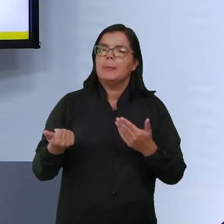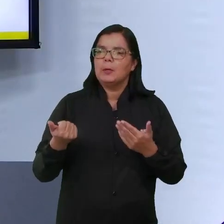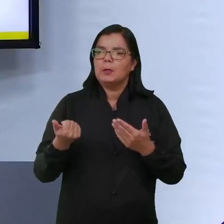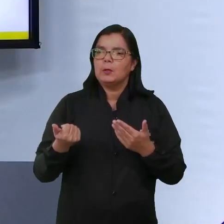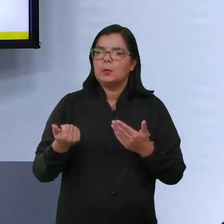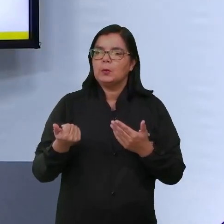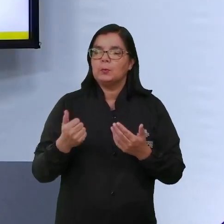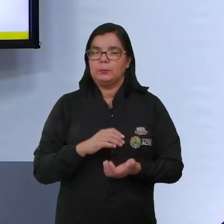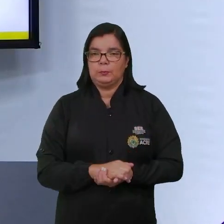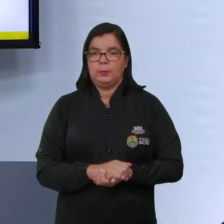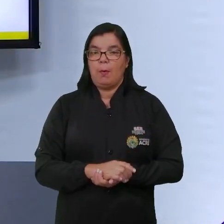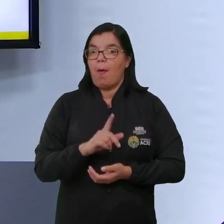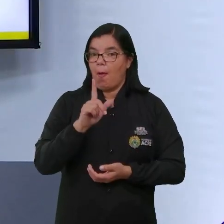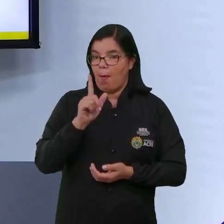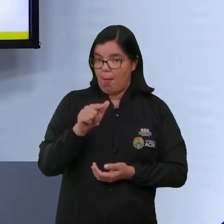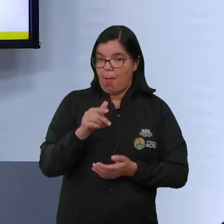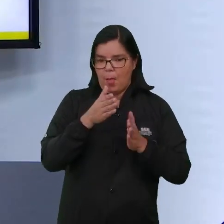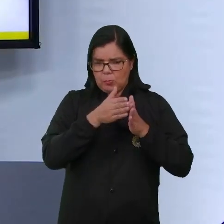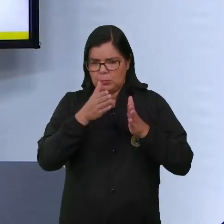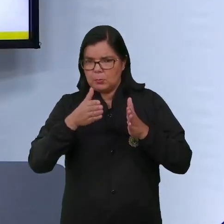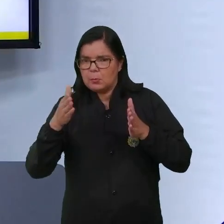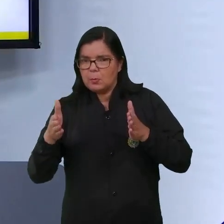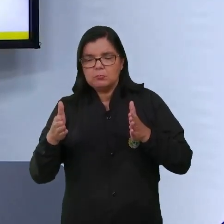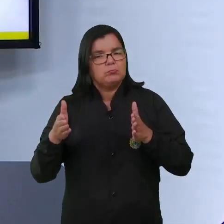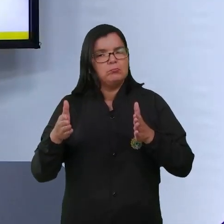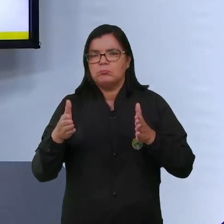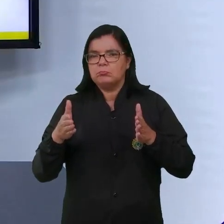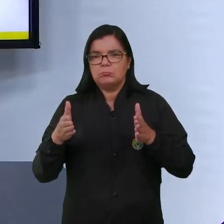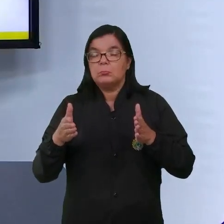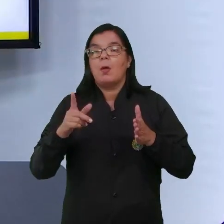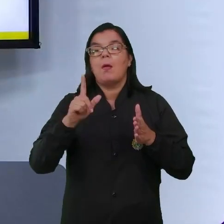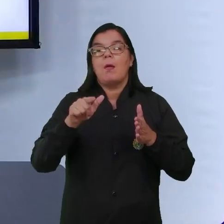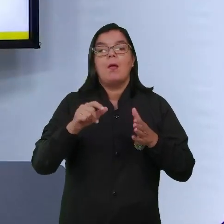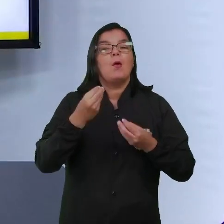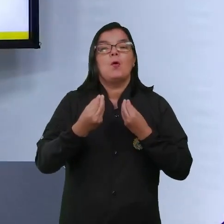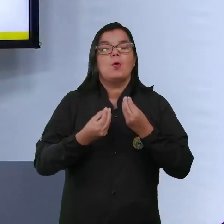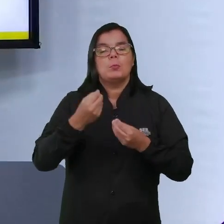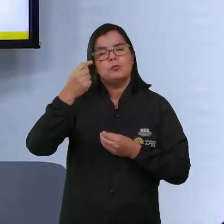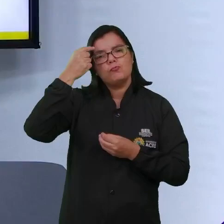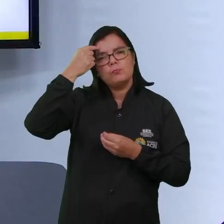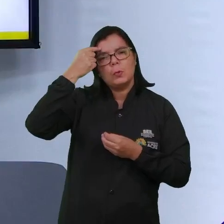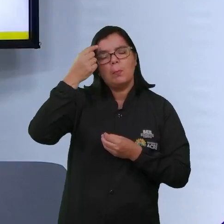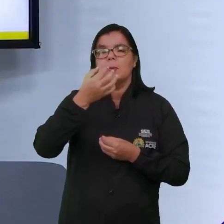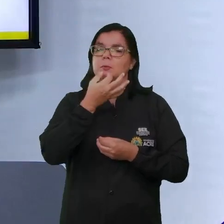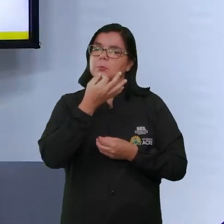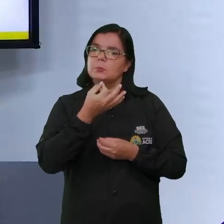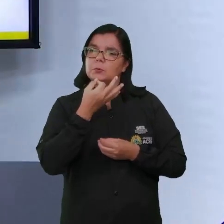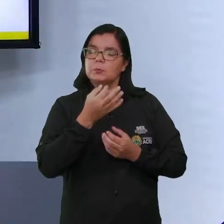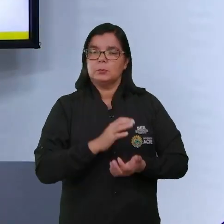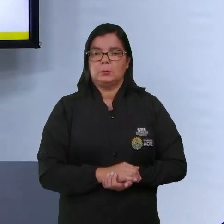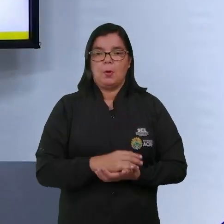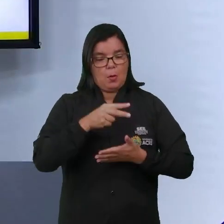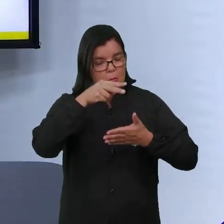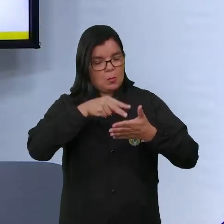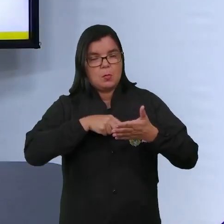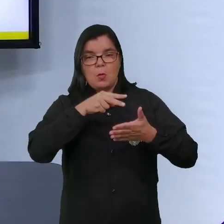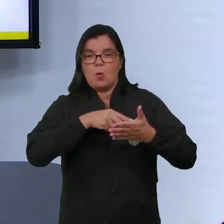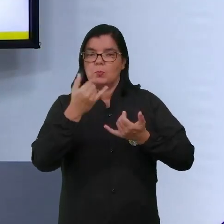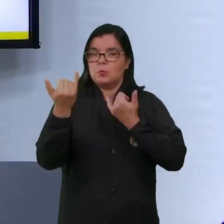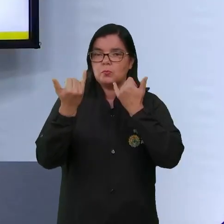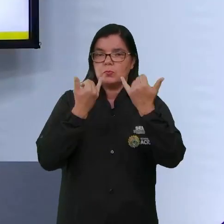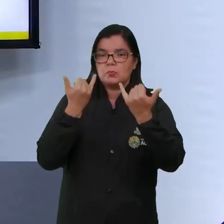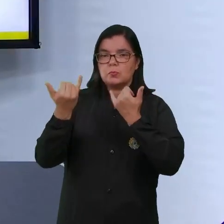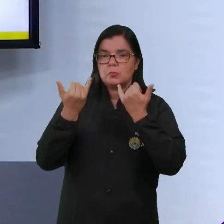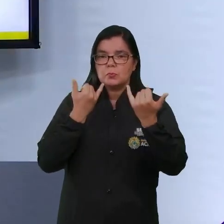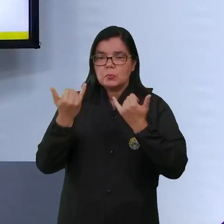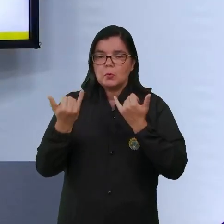mais conveniente? É essa padronização? Não. É a manutenção de um pensamento crítico. Leia,